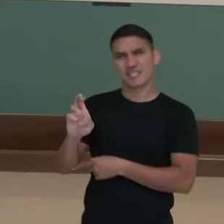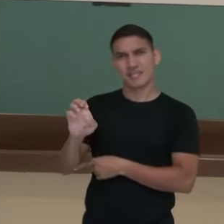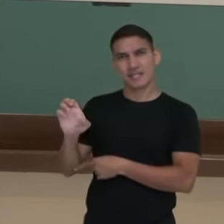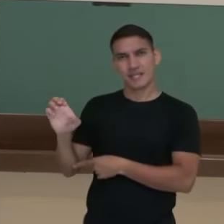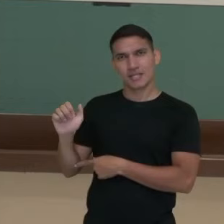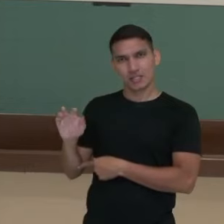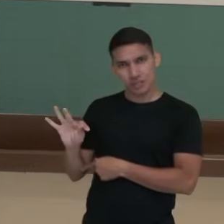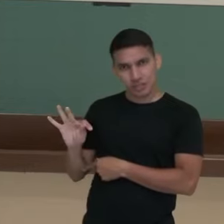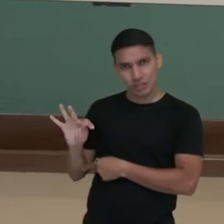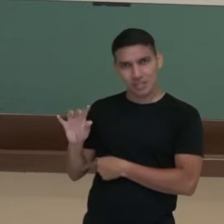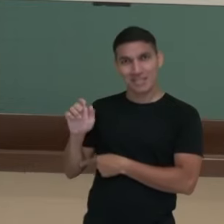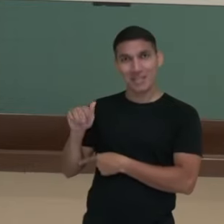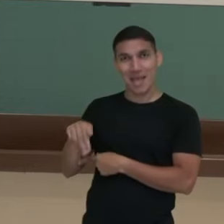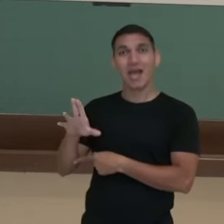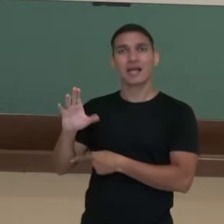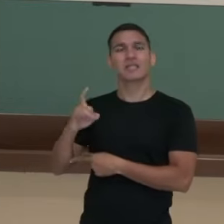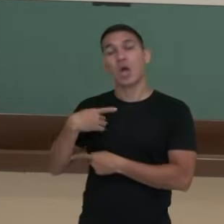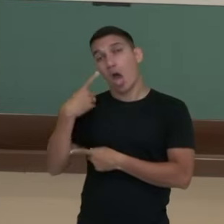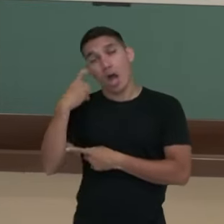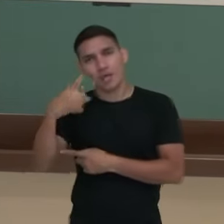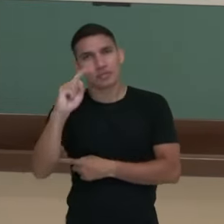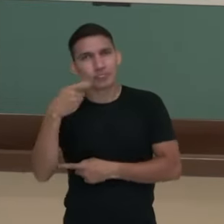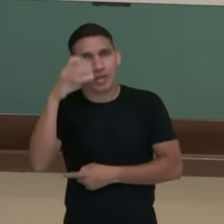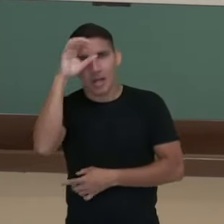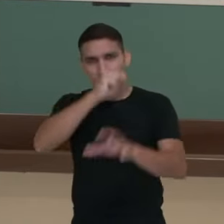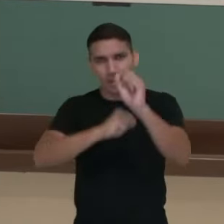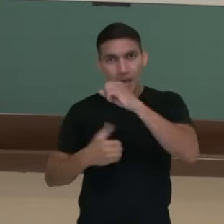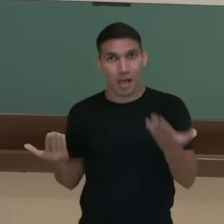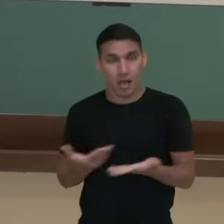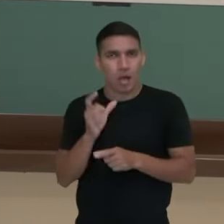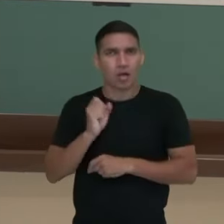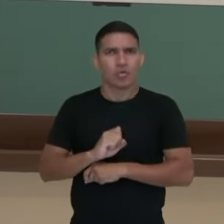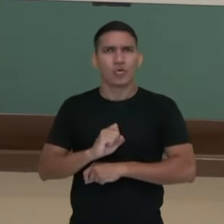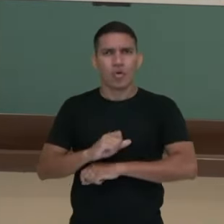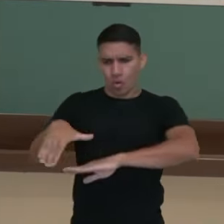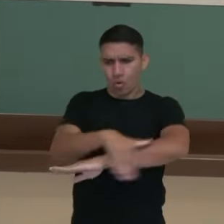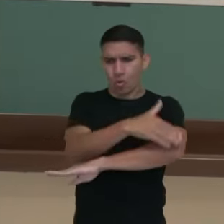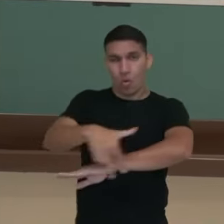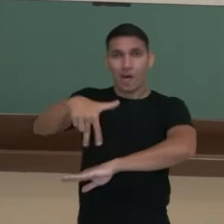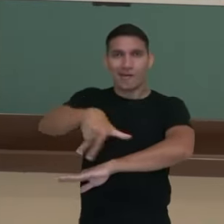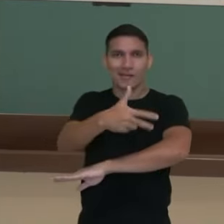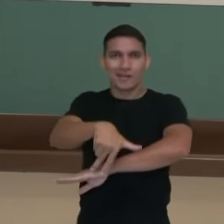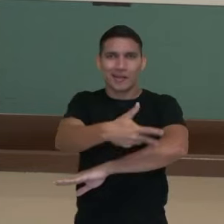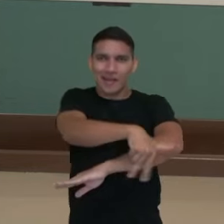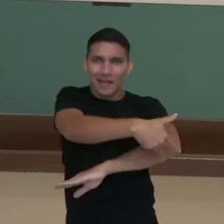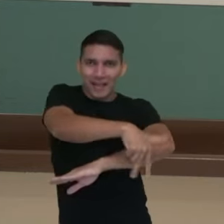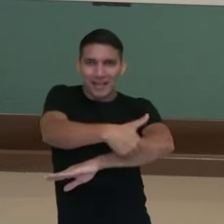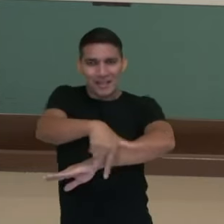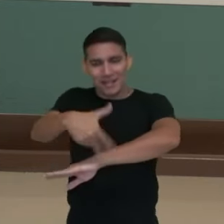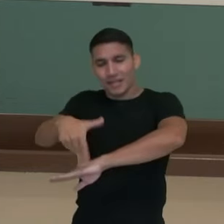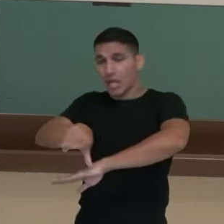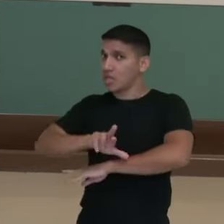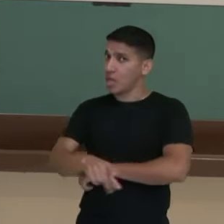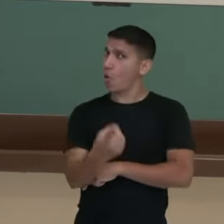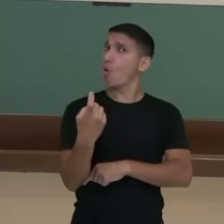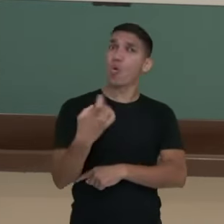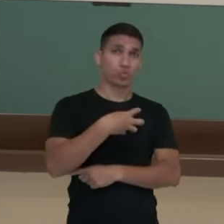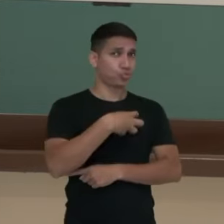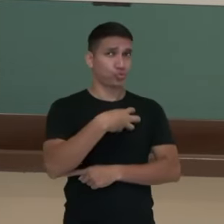coisa interessante para a gente aprender aqui. Street dance não é um único estilo de